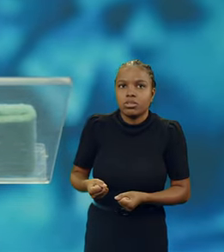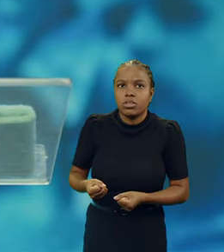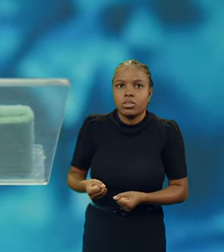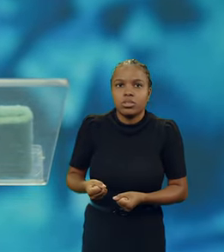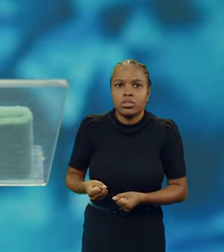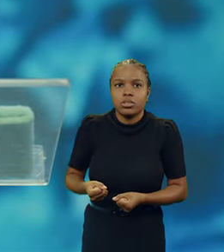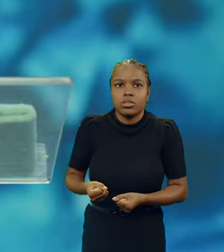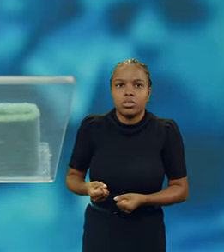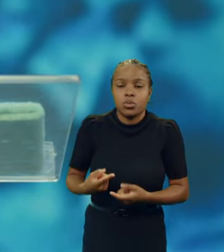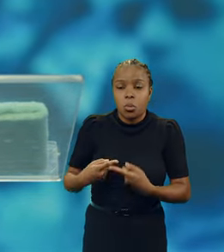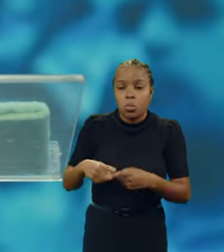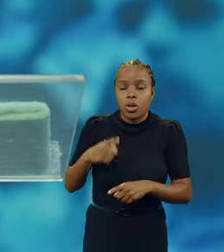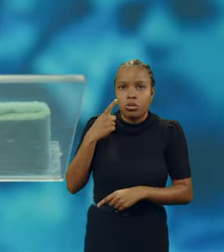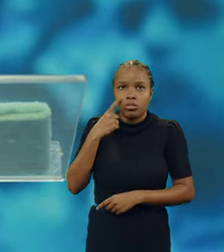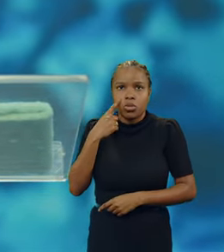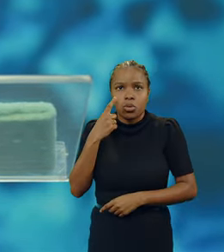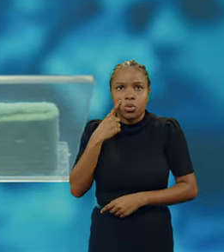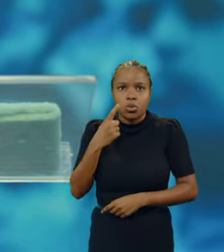ó,